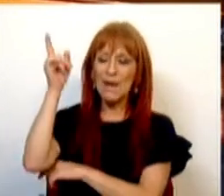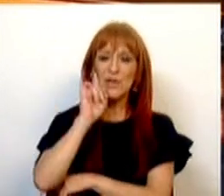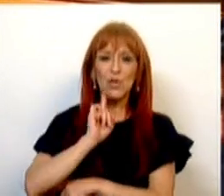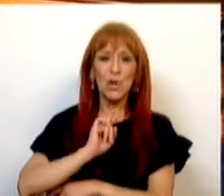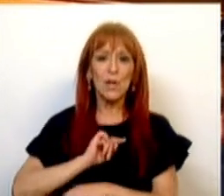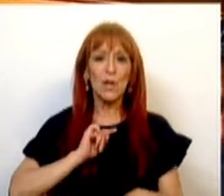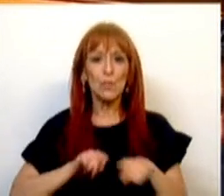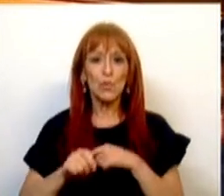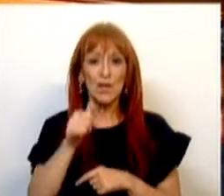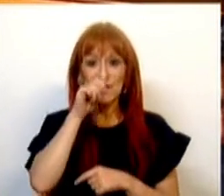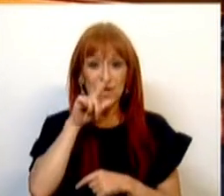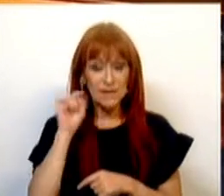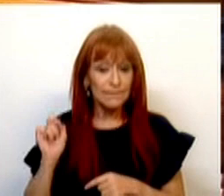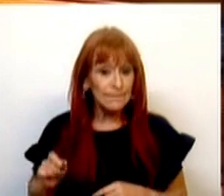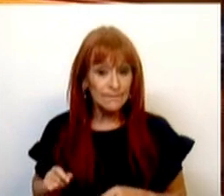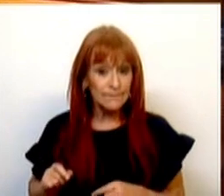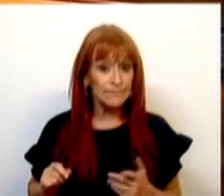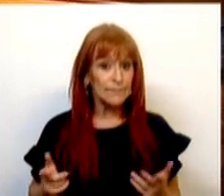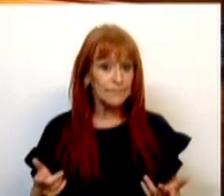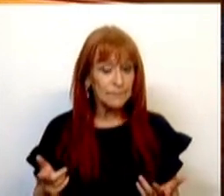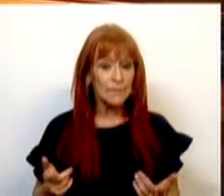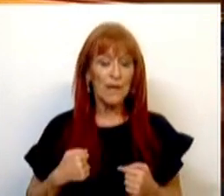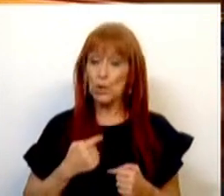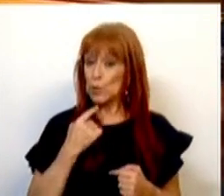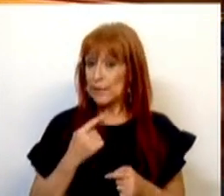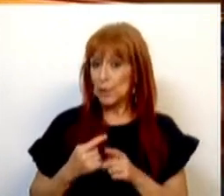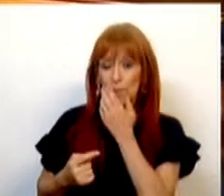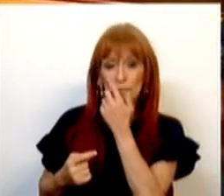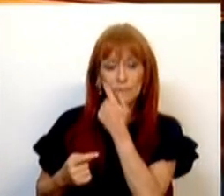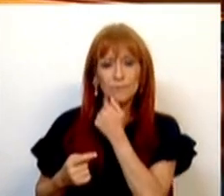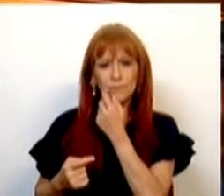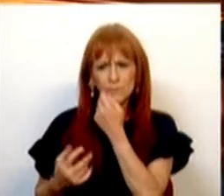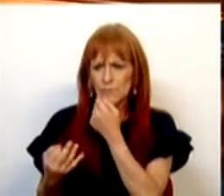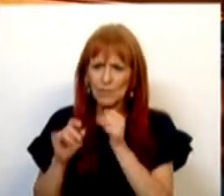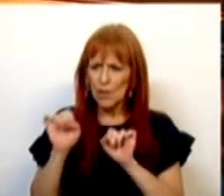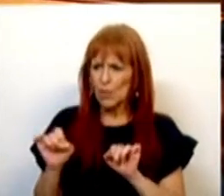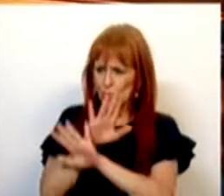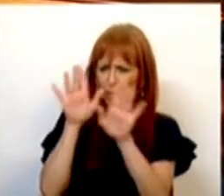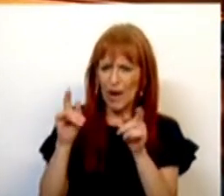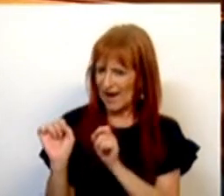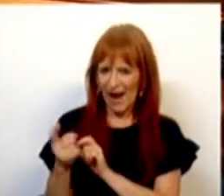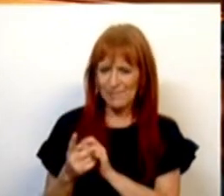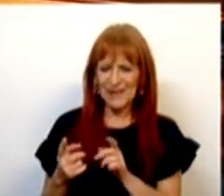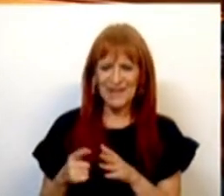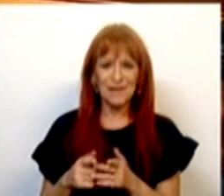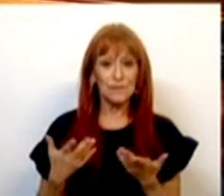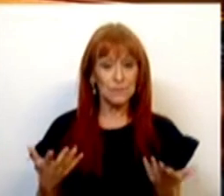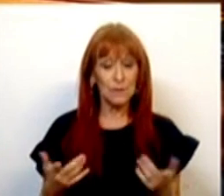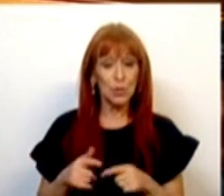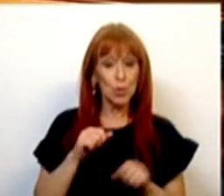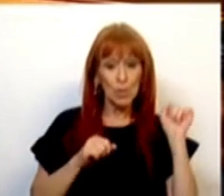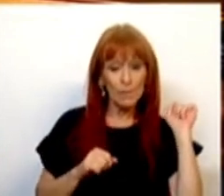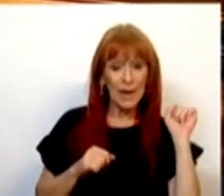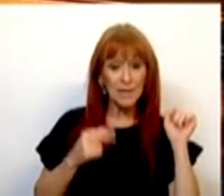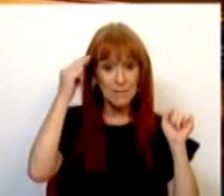deputada Inês Sousa Real, devo dizer, e de forma quase telegráfica, que da parte do